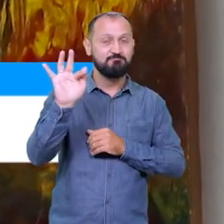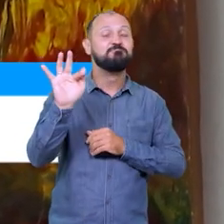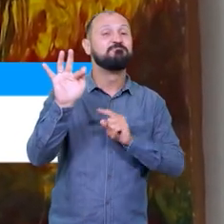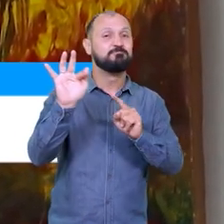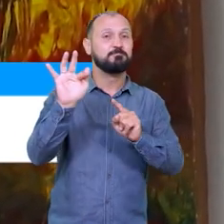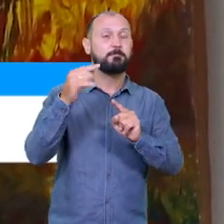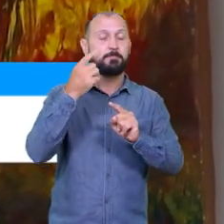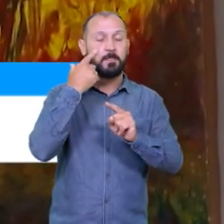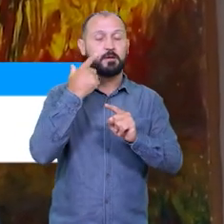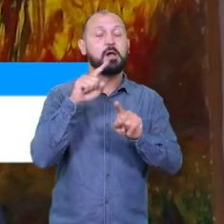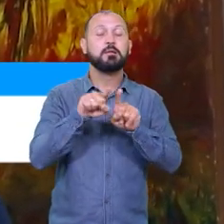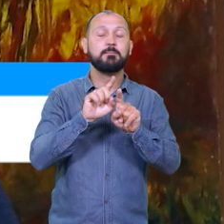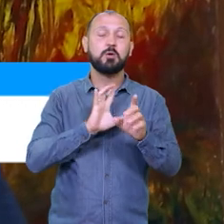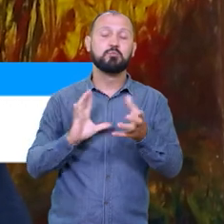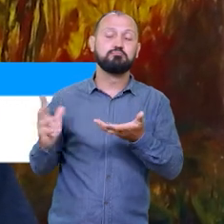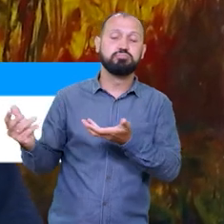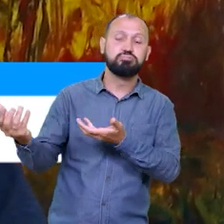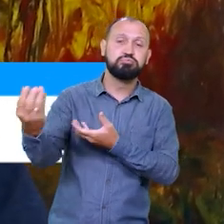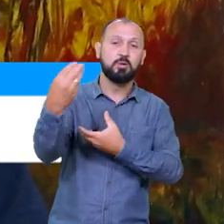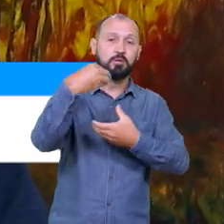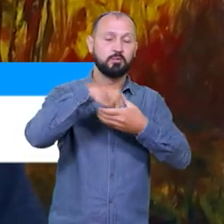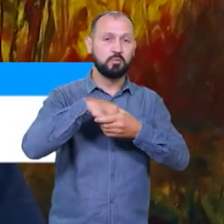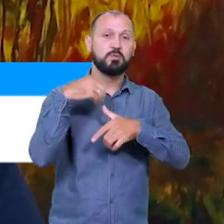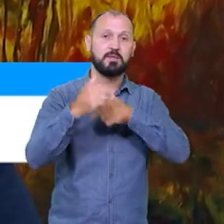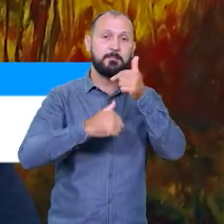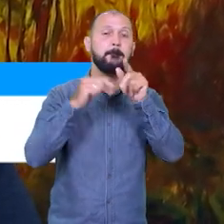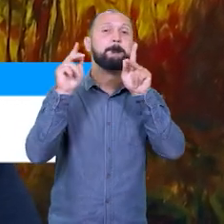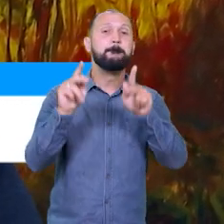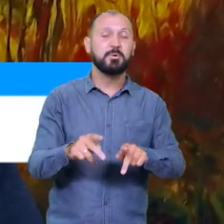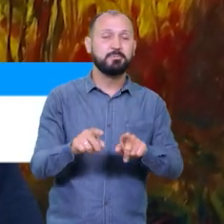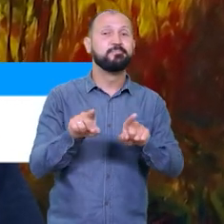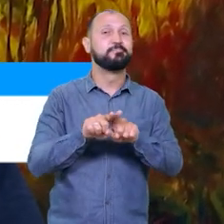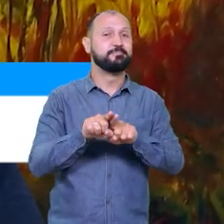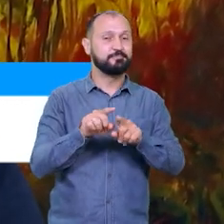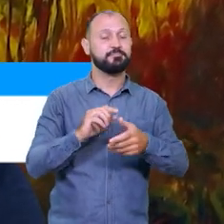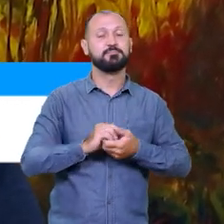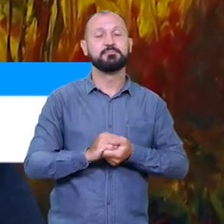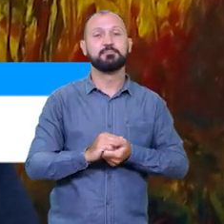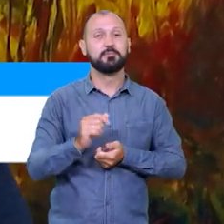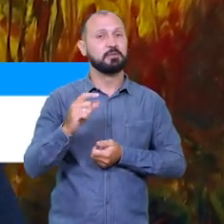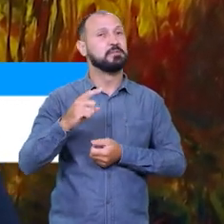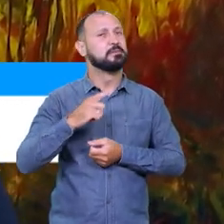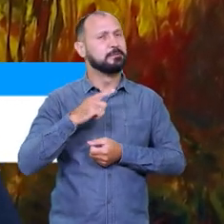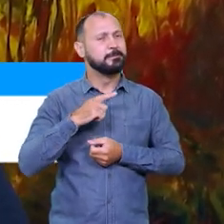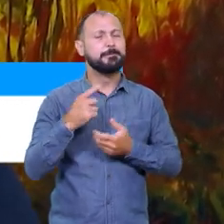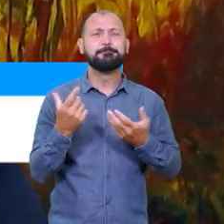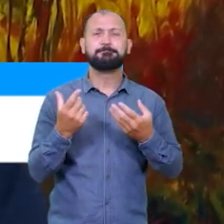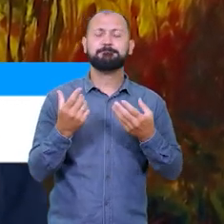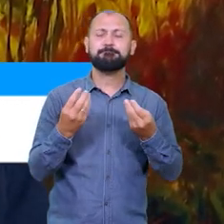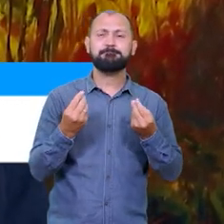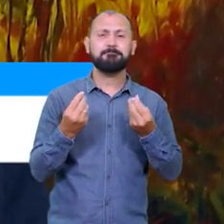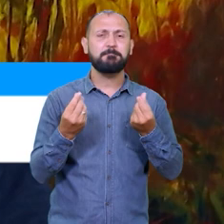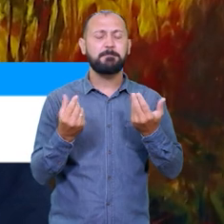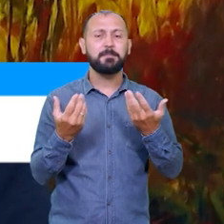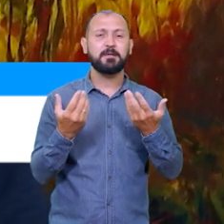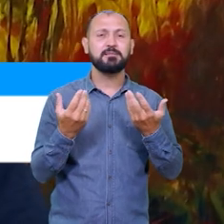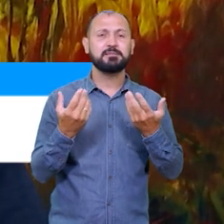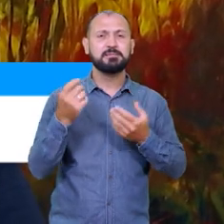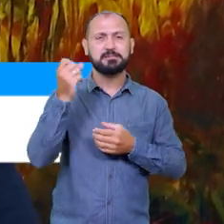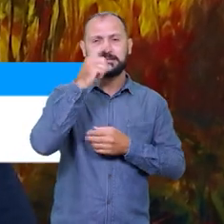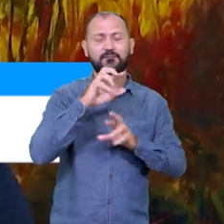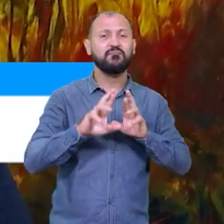a lei federal passou abarcar também o serviço público então muito